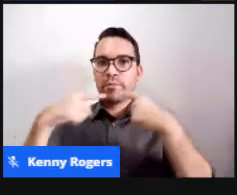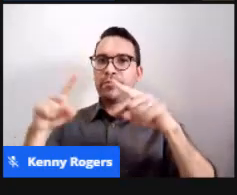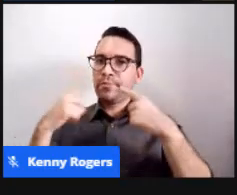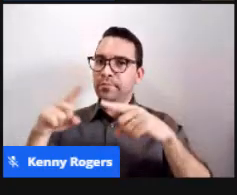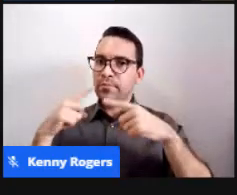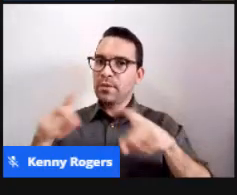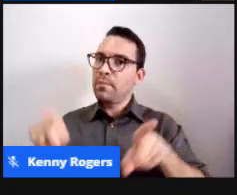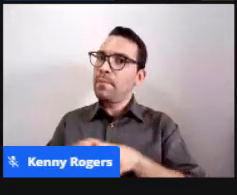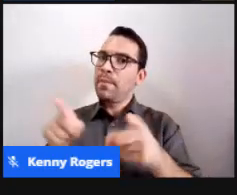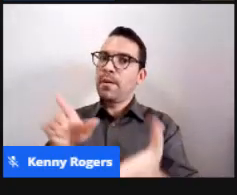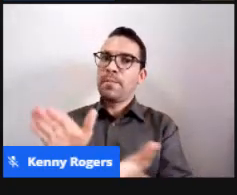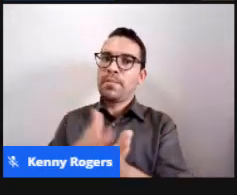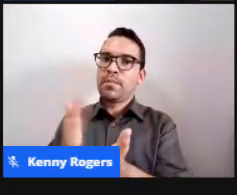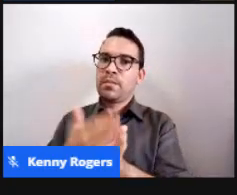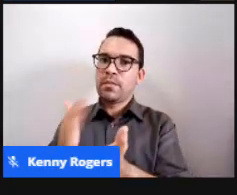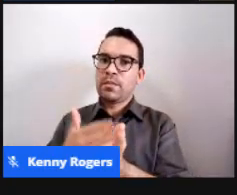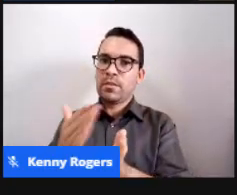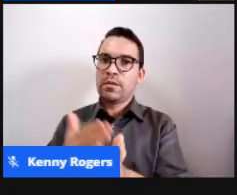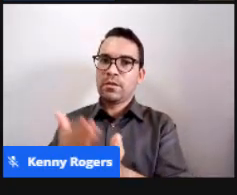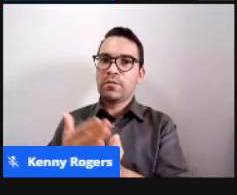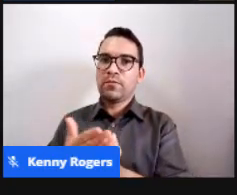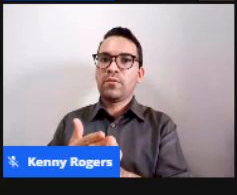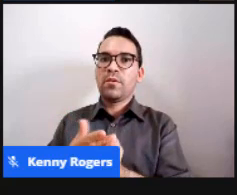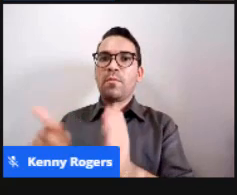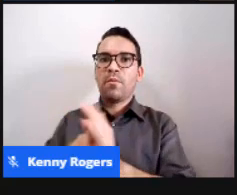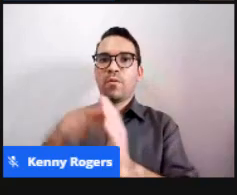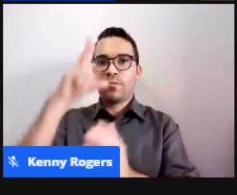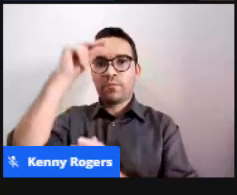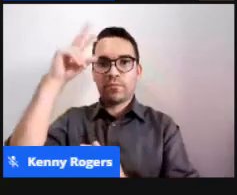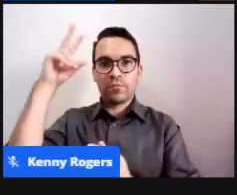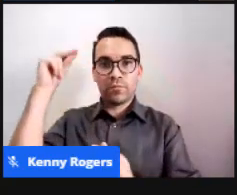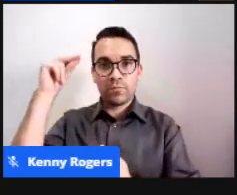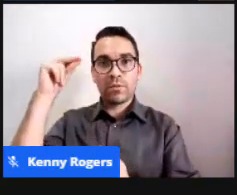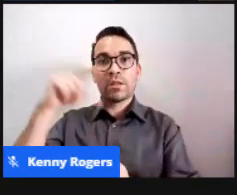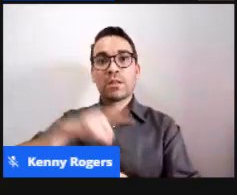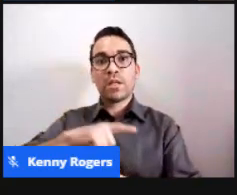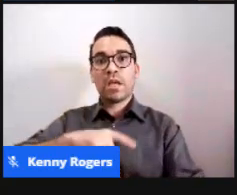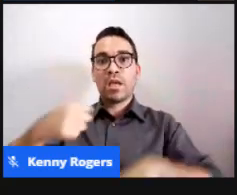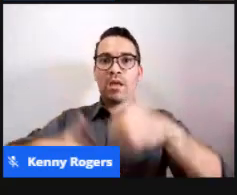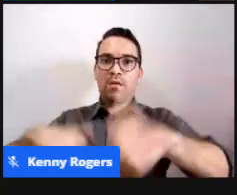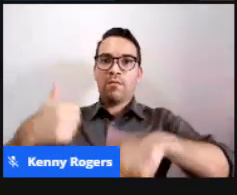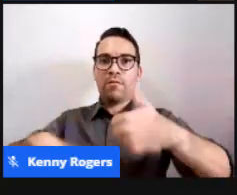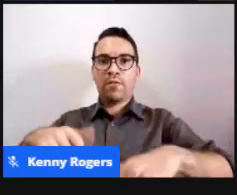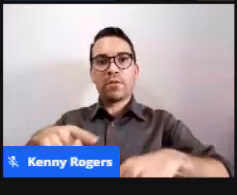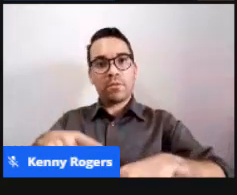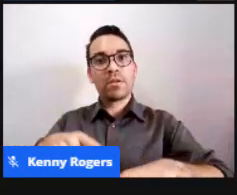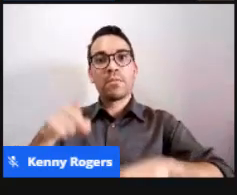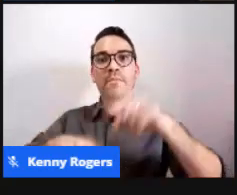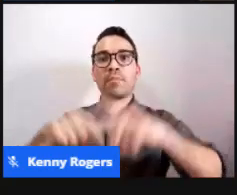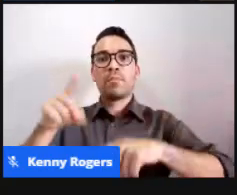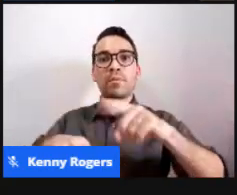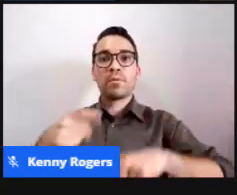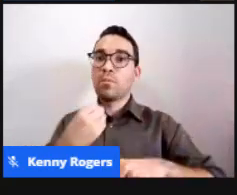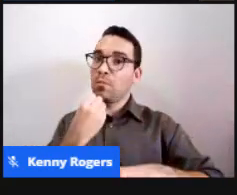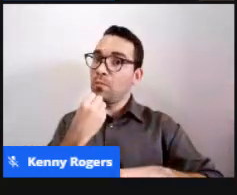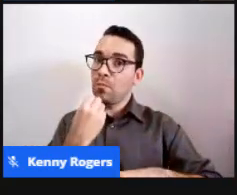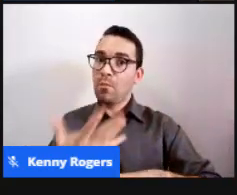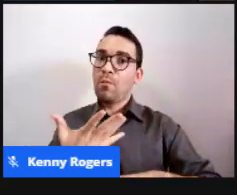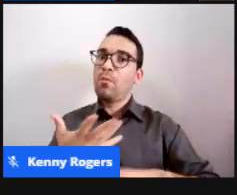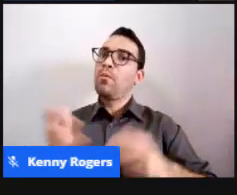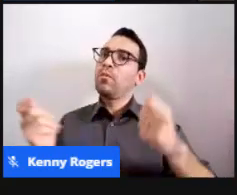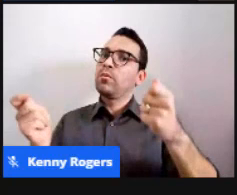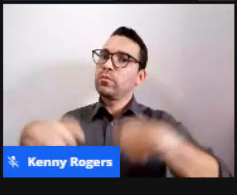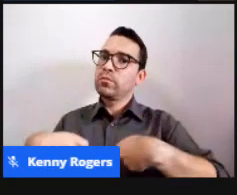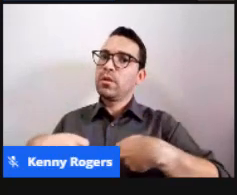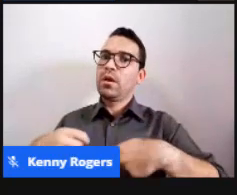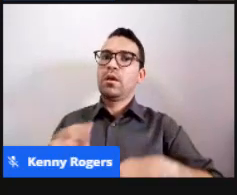livro didático passou por uma avaliação do PNLD. Então, ele é um bom material para o aluno, né? É o que o aluno